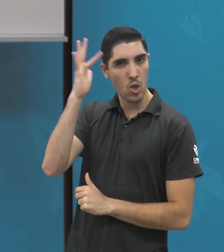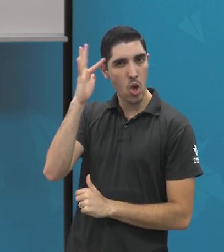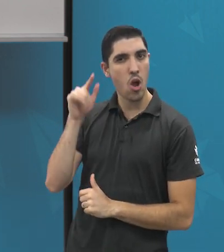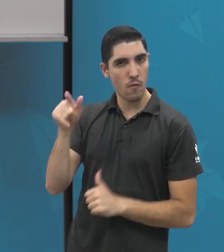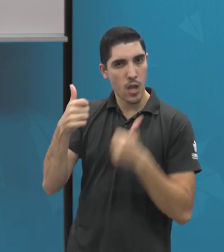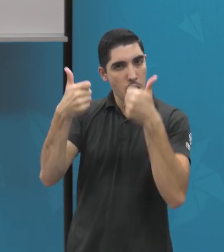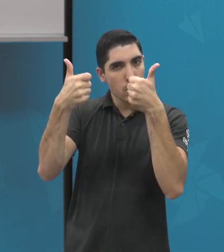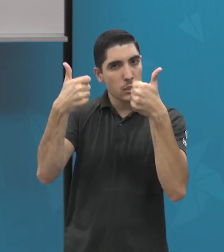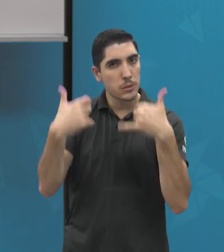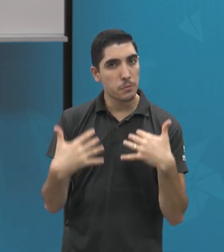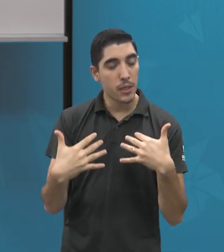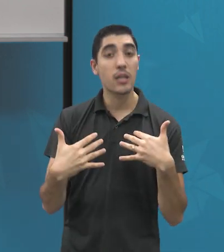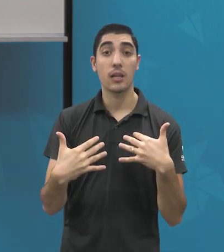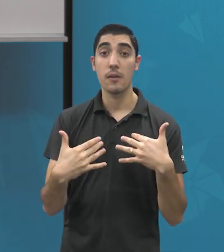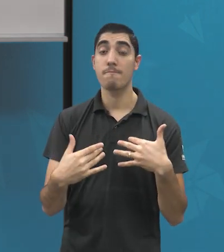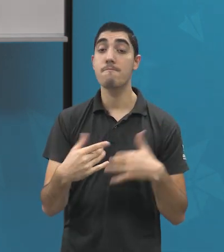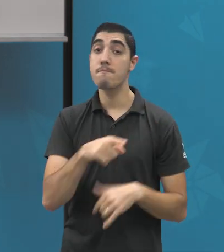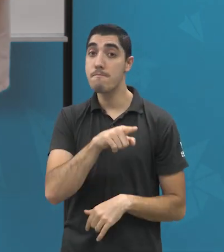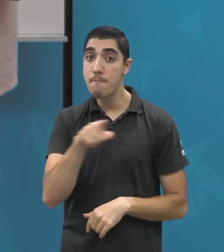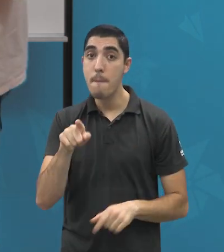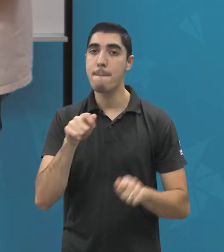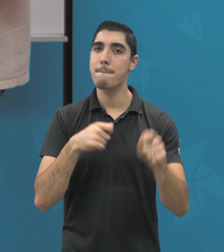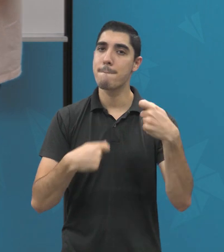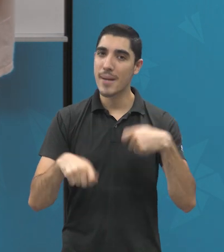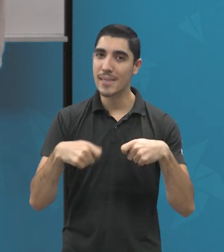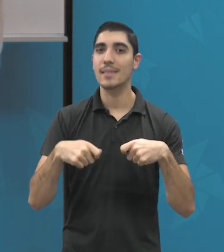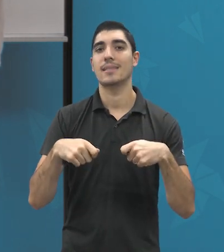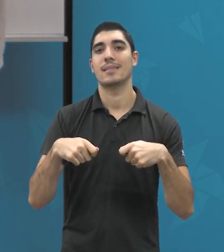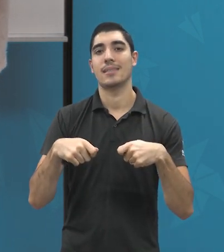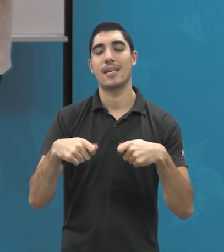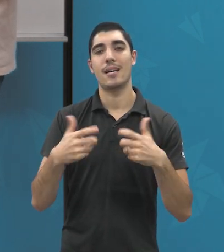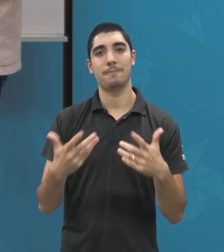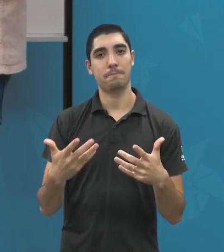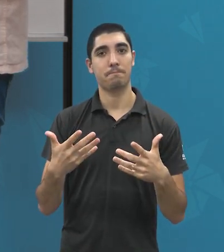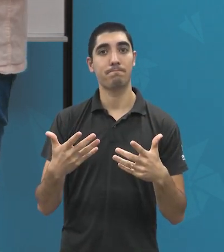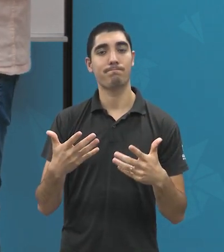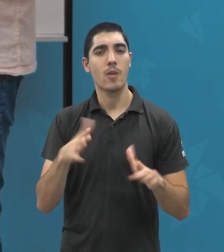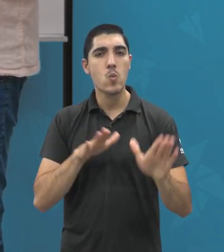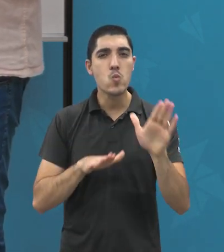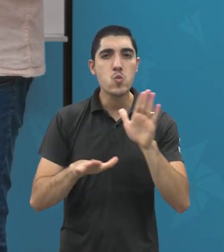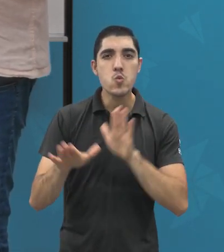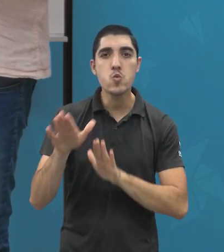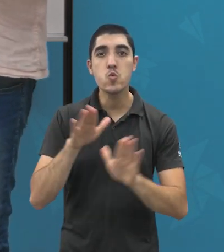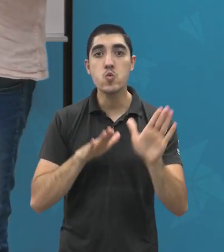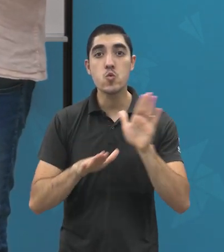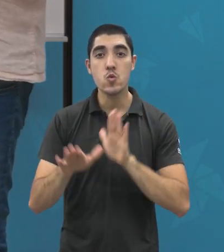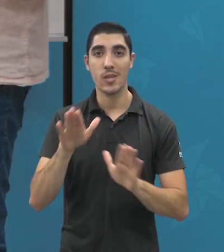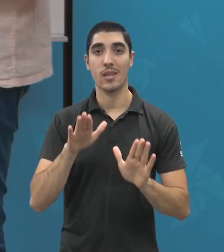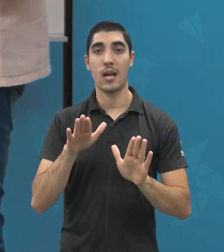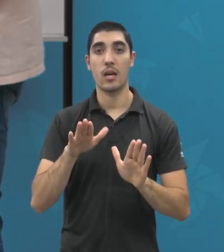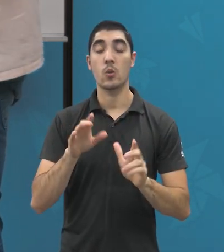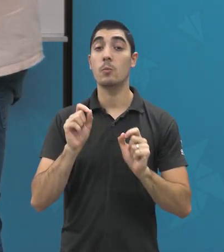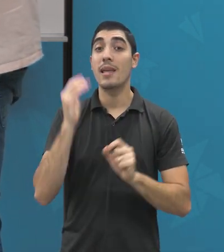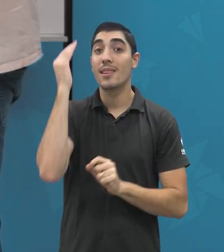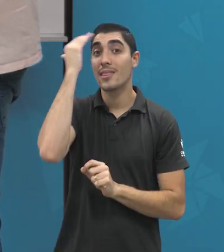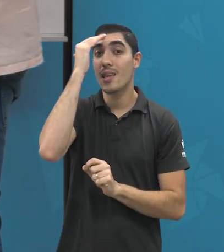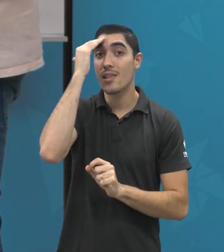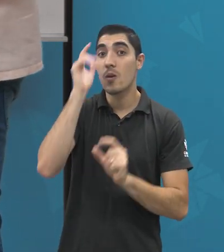aponta como alguns perigos a essa vivência prática da